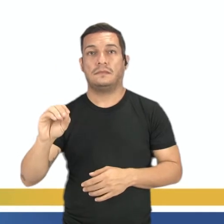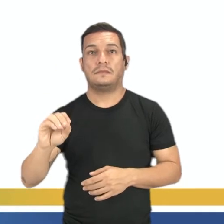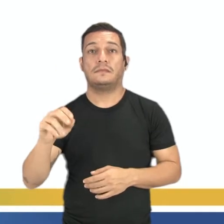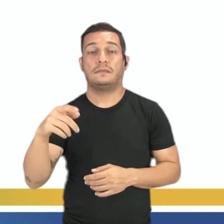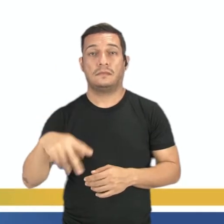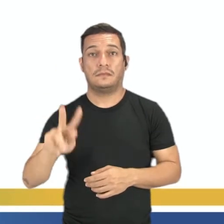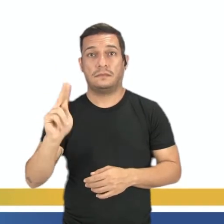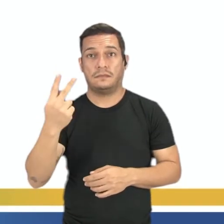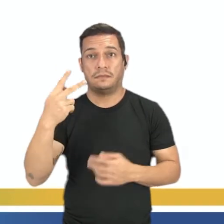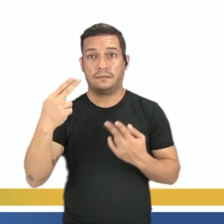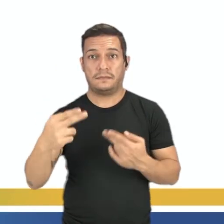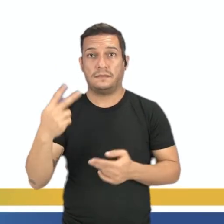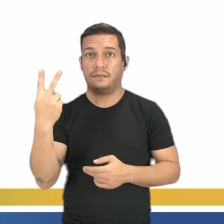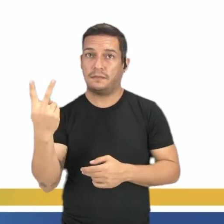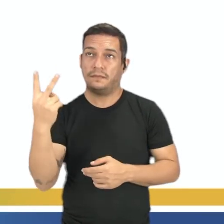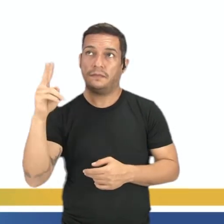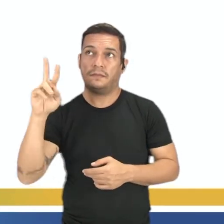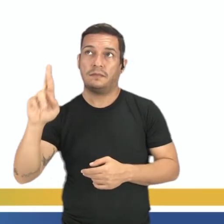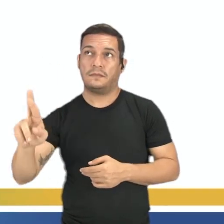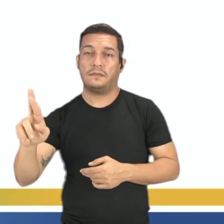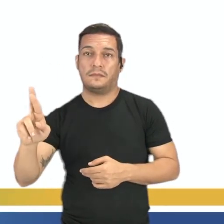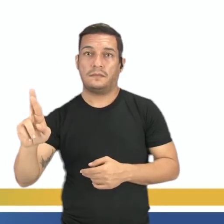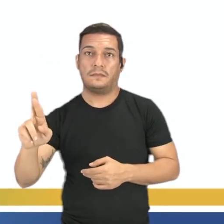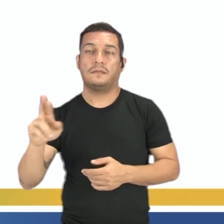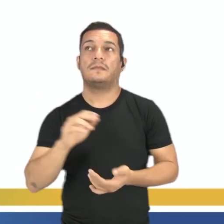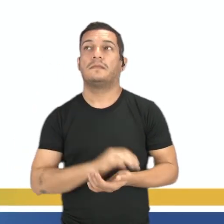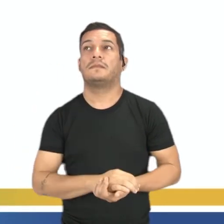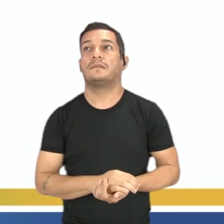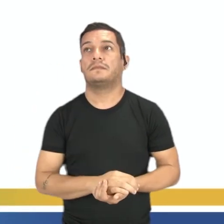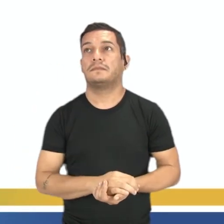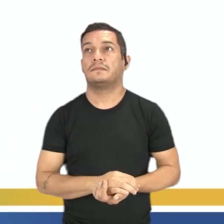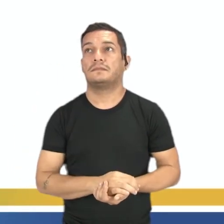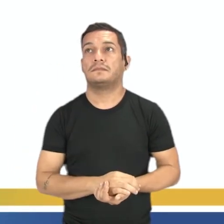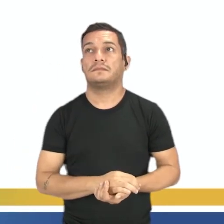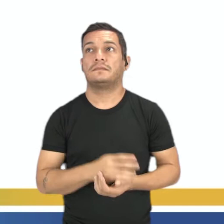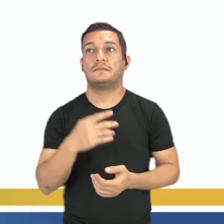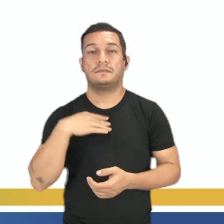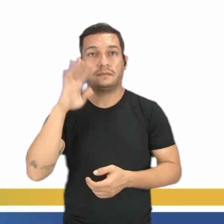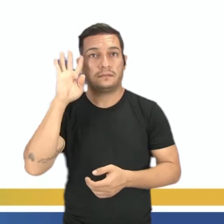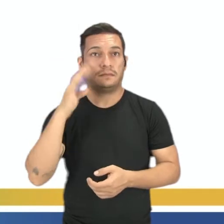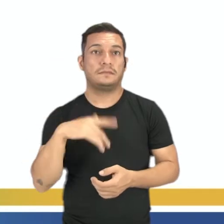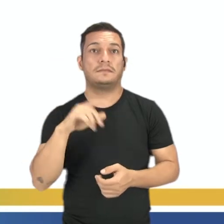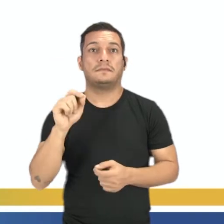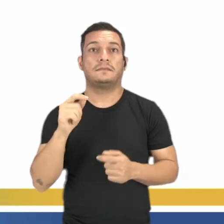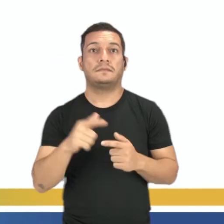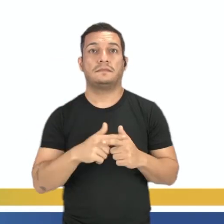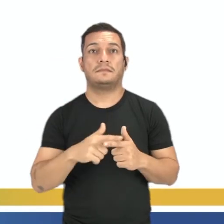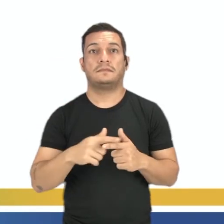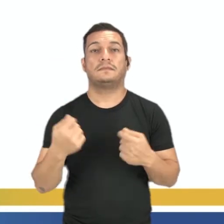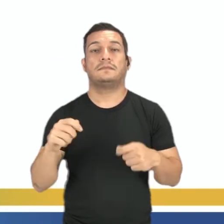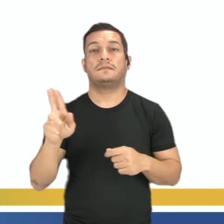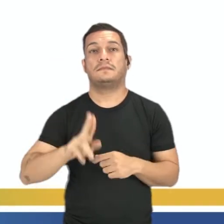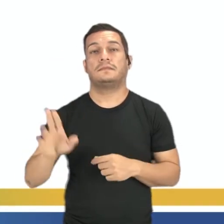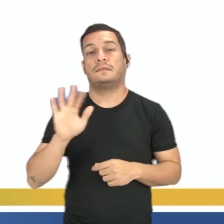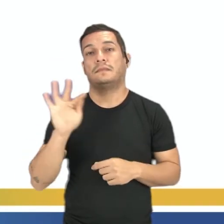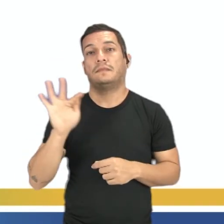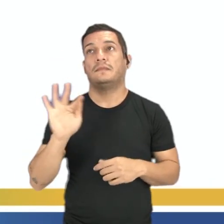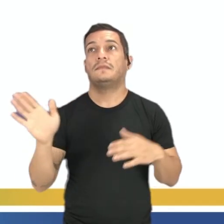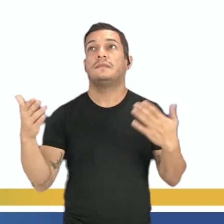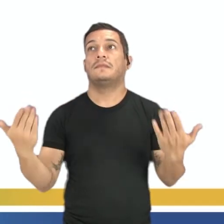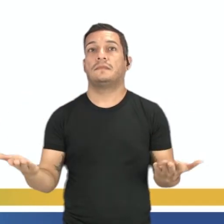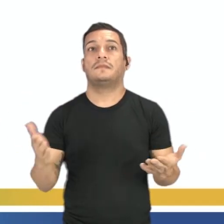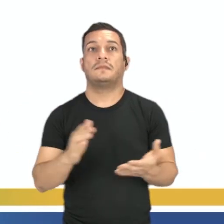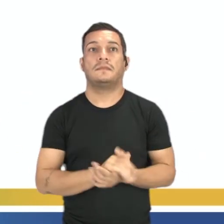raio. H é igual a 2R. Para resolver o problema acima, vamos utilizar as fórmulas. Quais